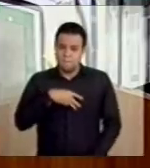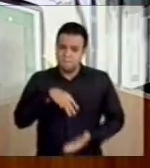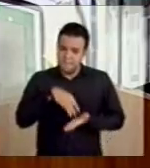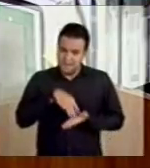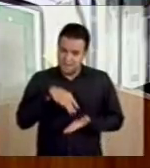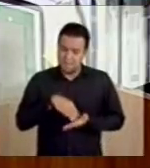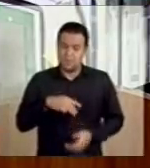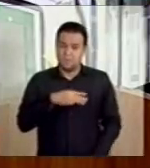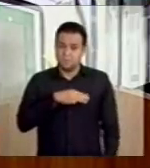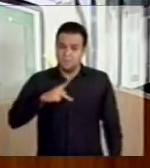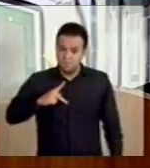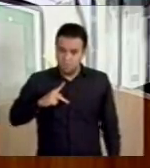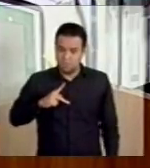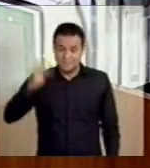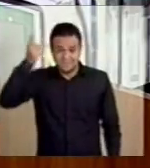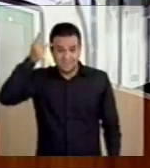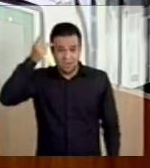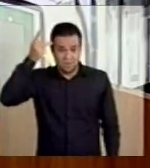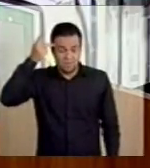Paulo, e um eminente